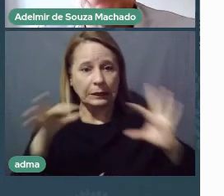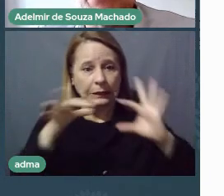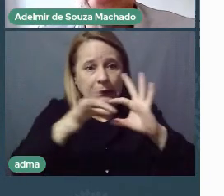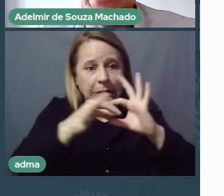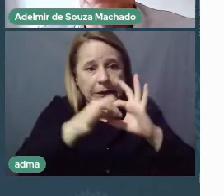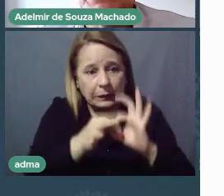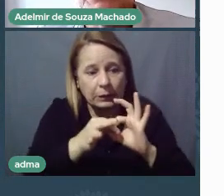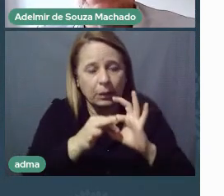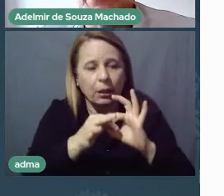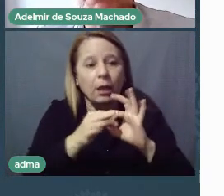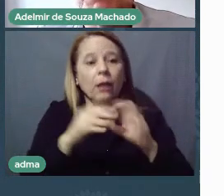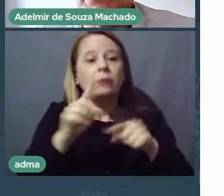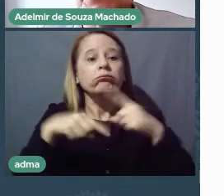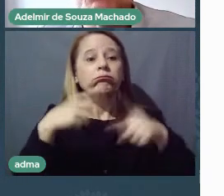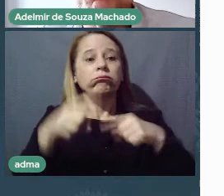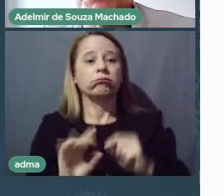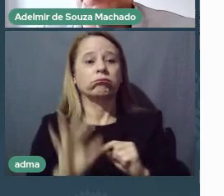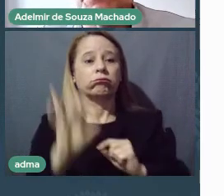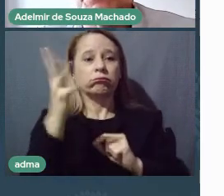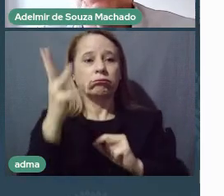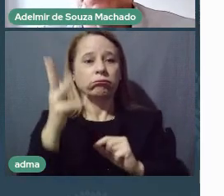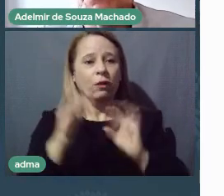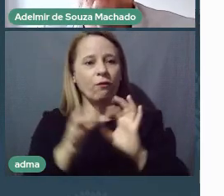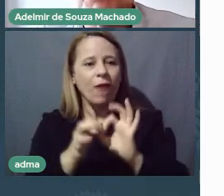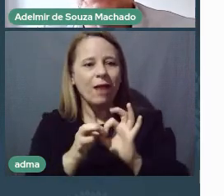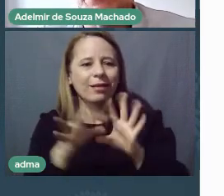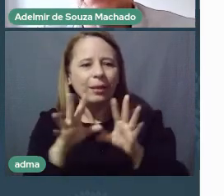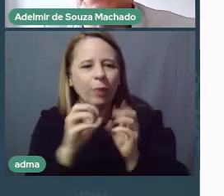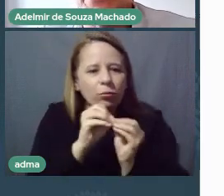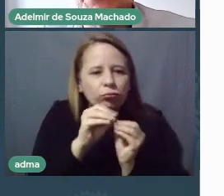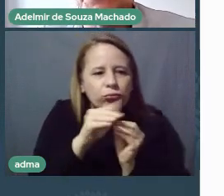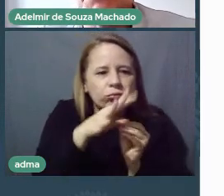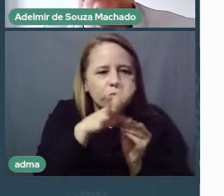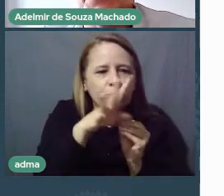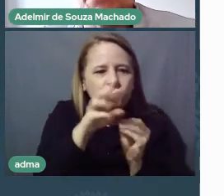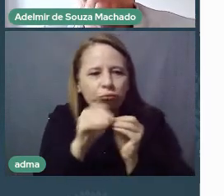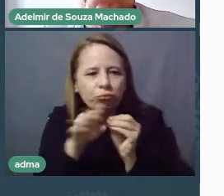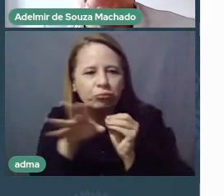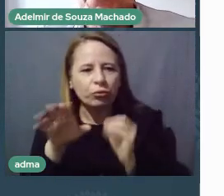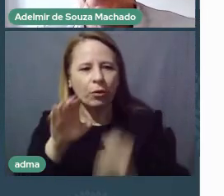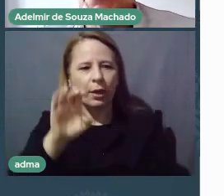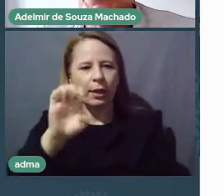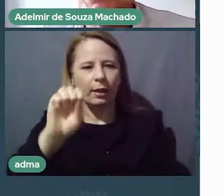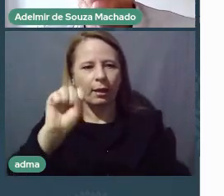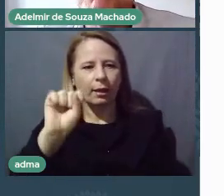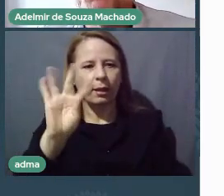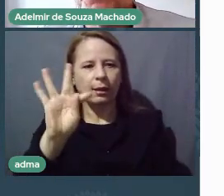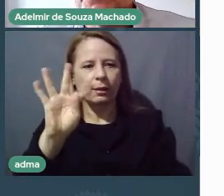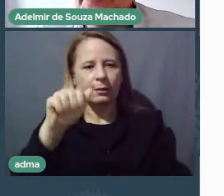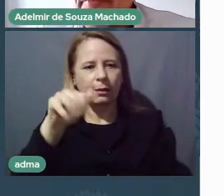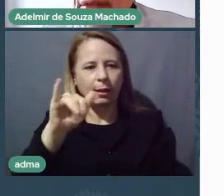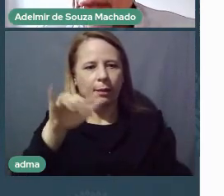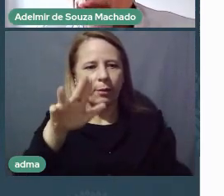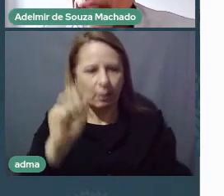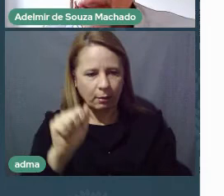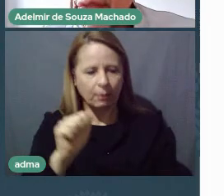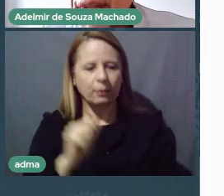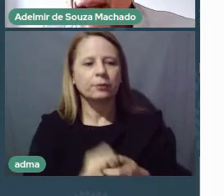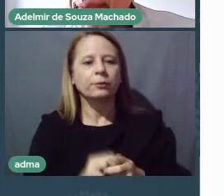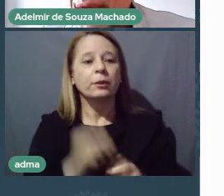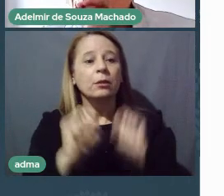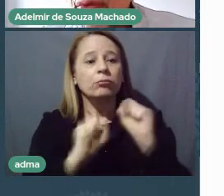vai liberar determinadas substâncias, uma delas é a histamina, que